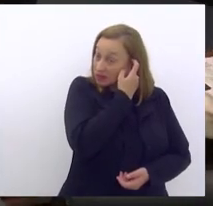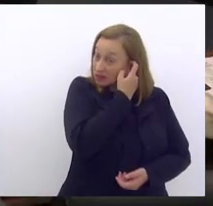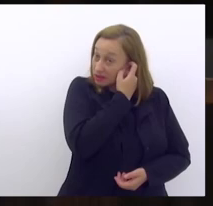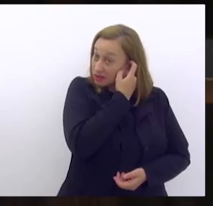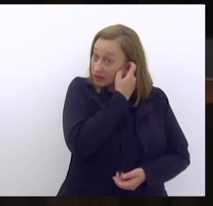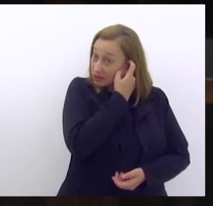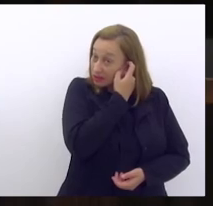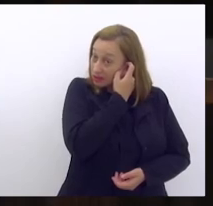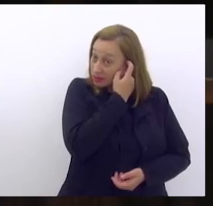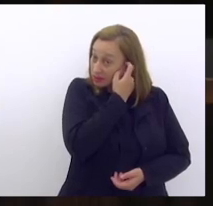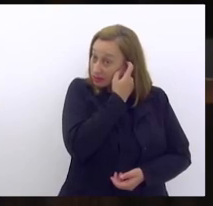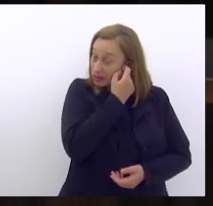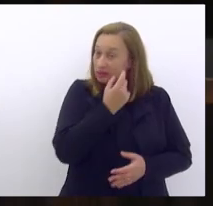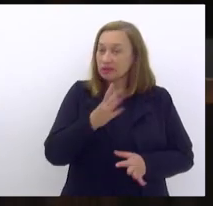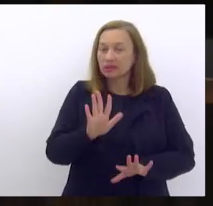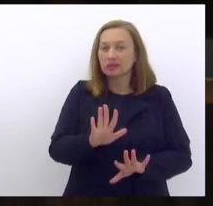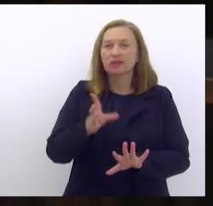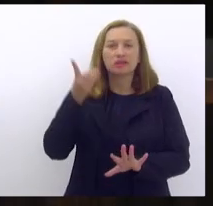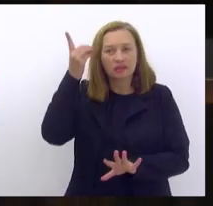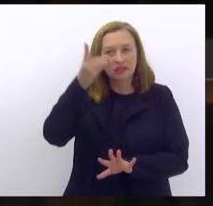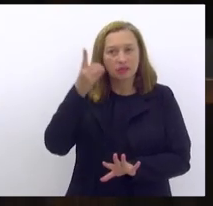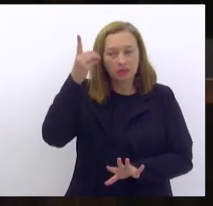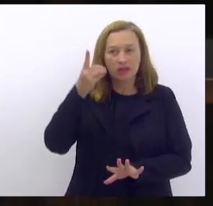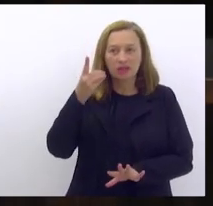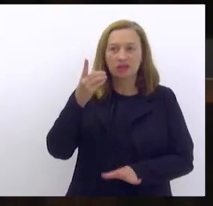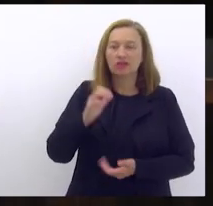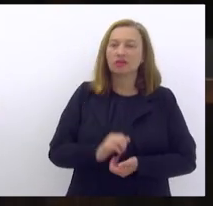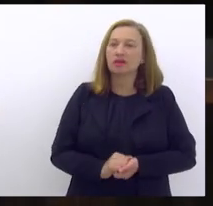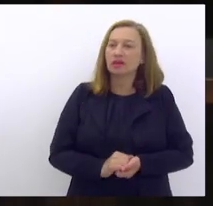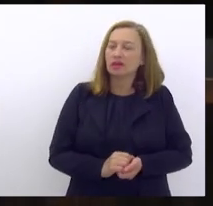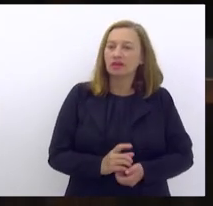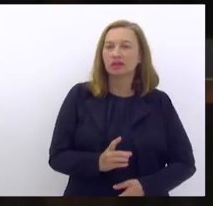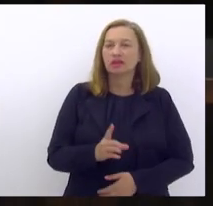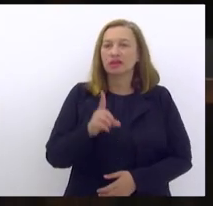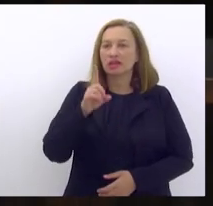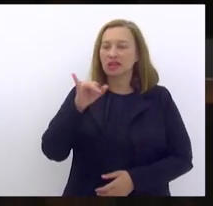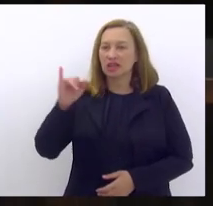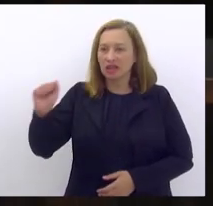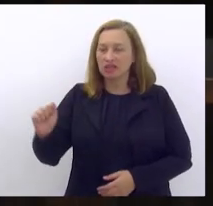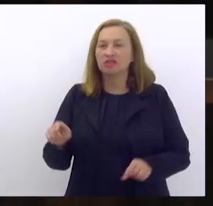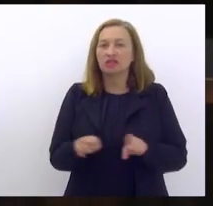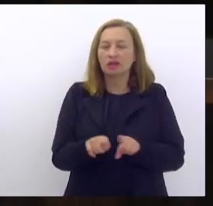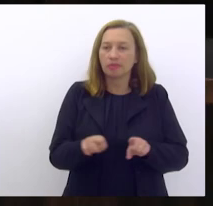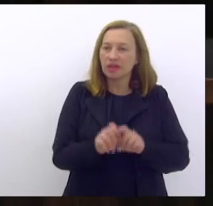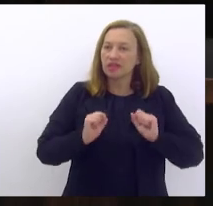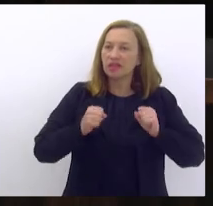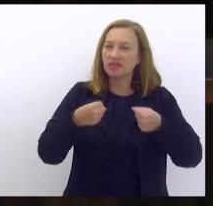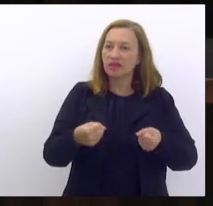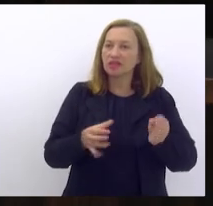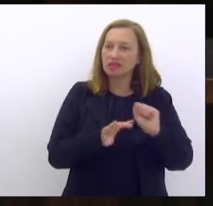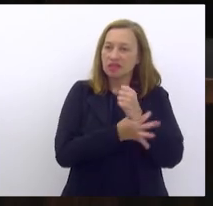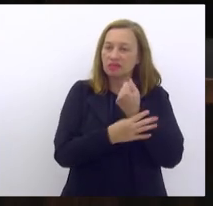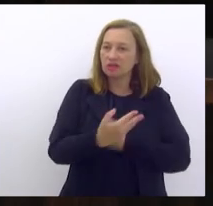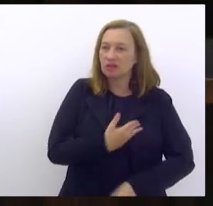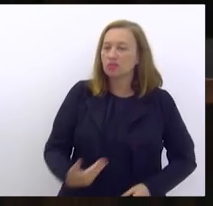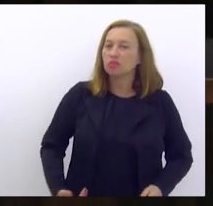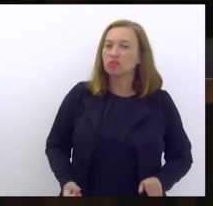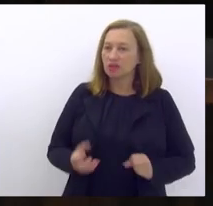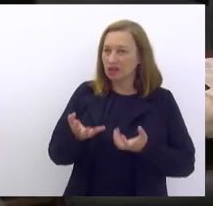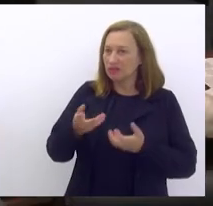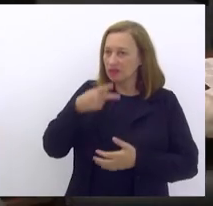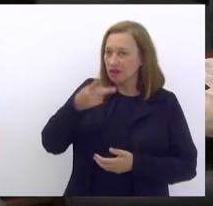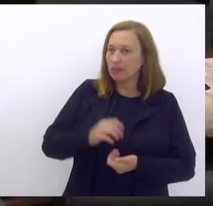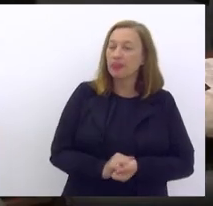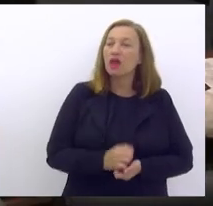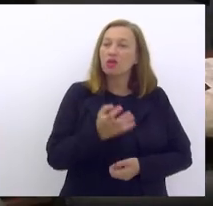Nada, deputado. A nossa nobre deputada Índia Armelau aqui, que também defende também a segurança, vai, pode falar. Eu